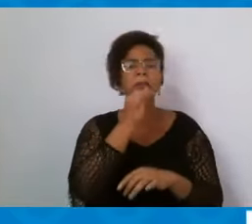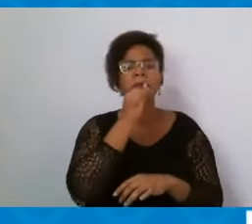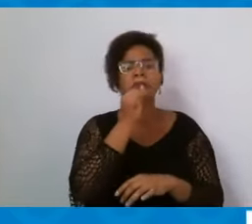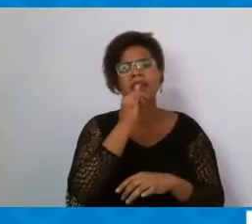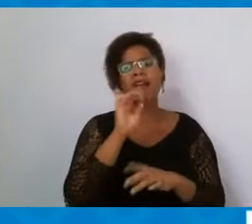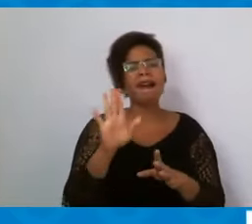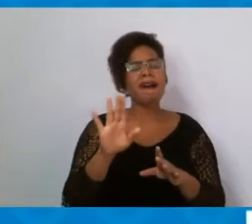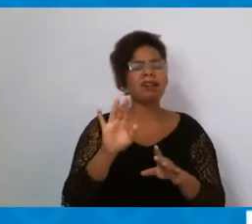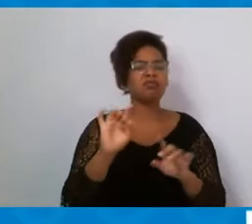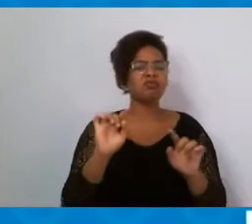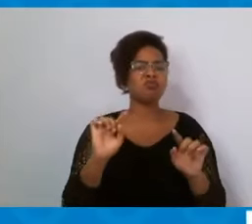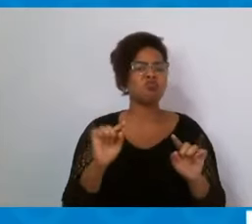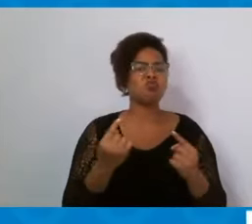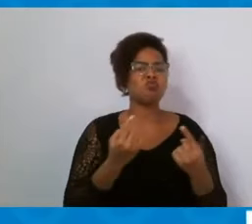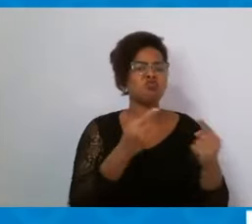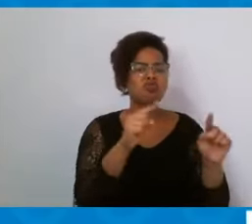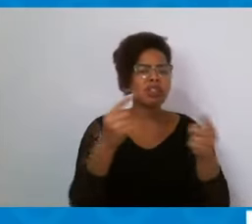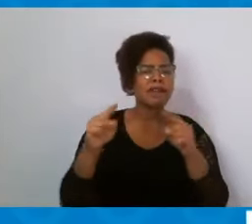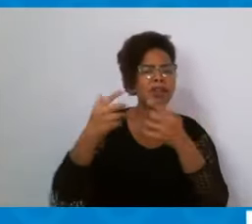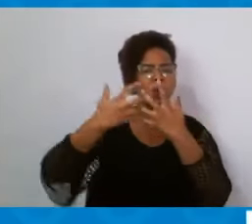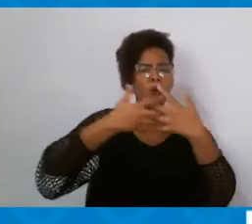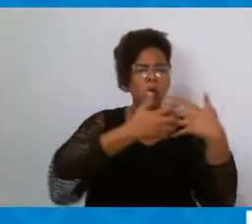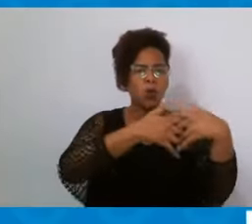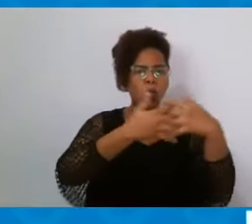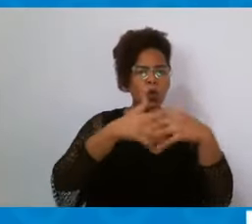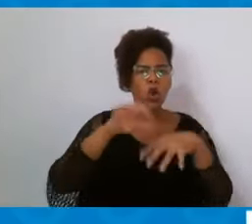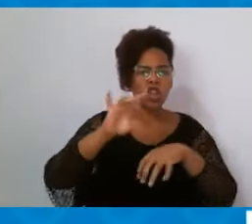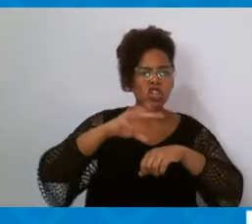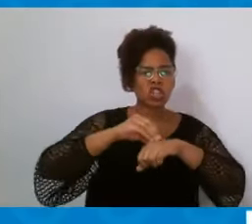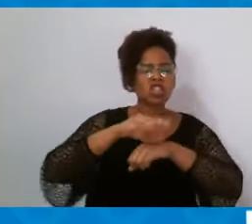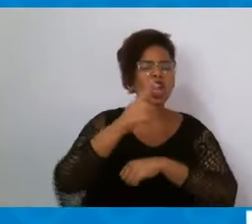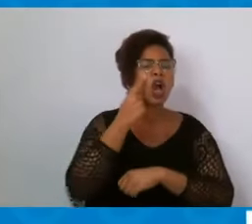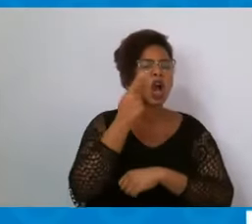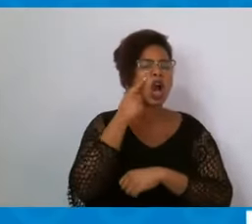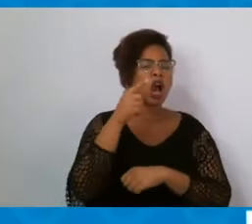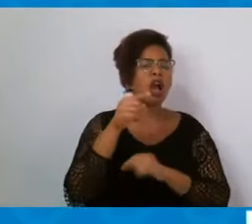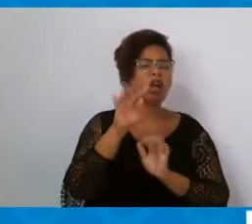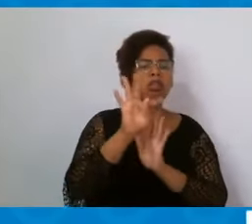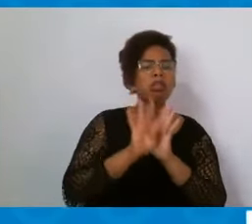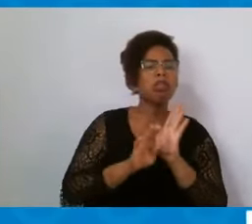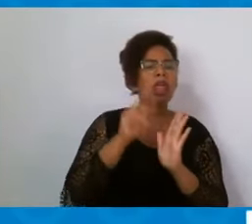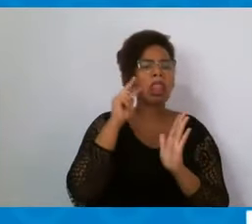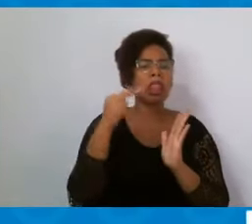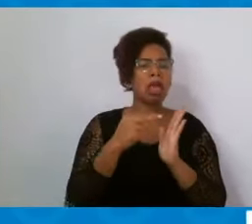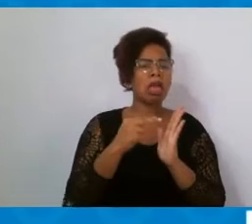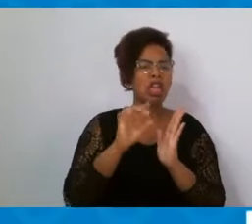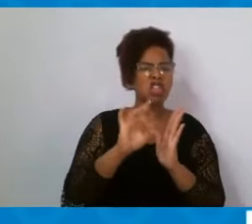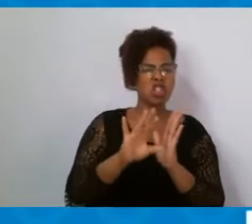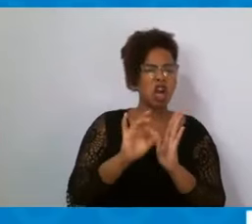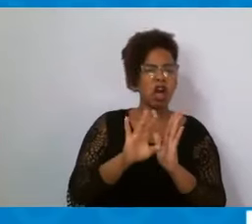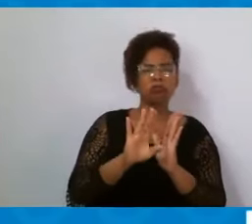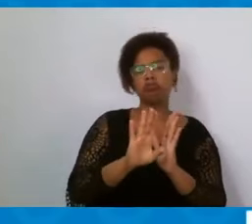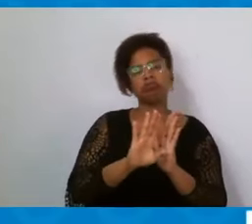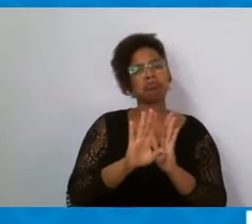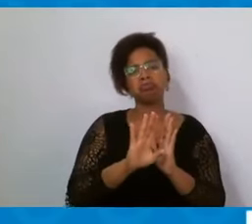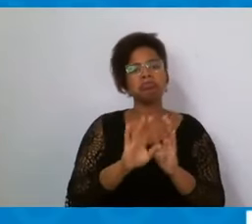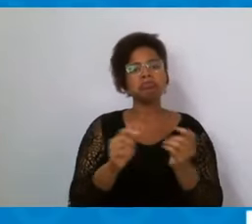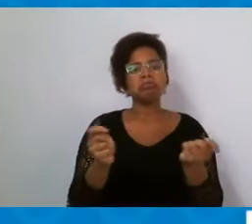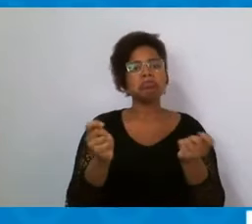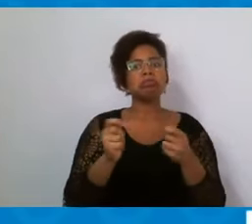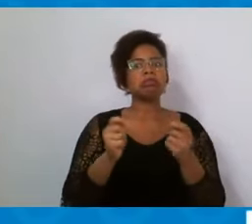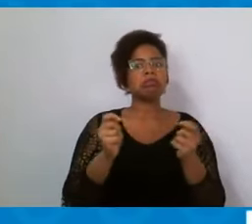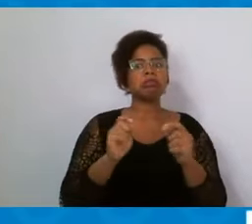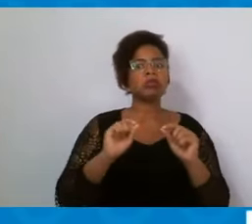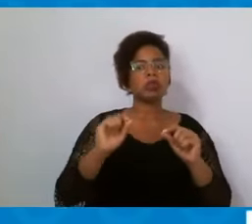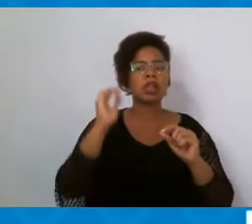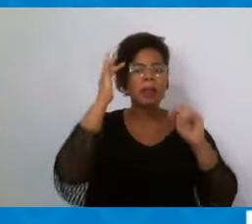ler individualmente. Então, esse desafio não está bem desenhado, digamos assim, para uma colaboração. E aí, no próximo bloco,